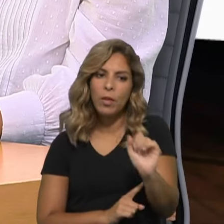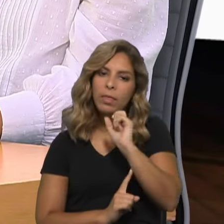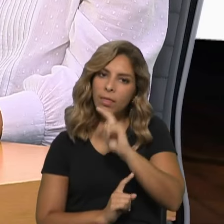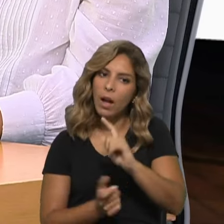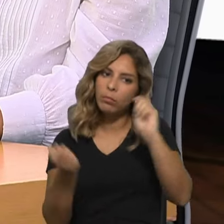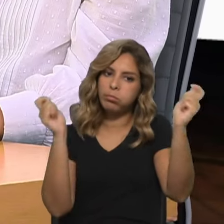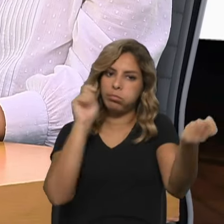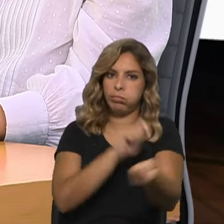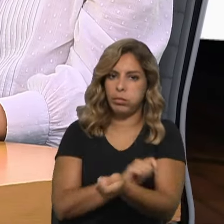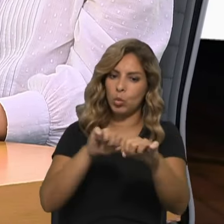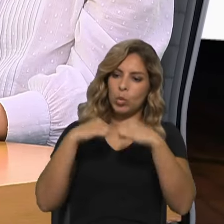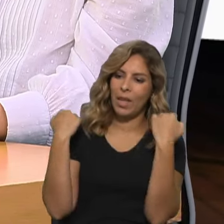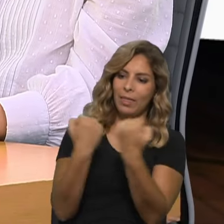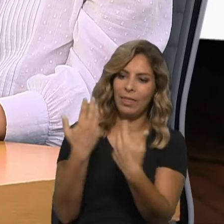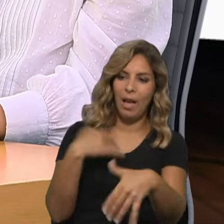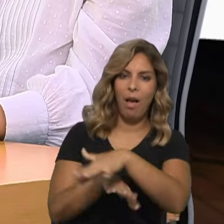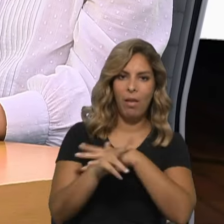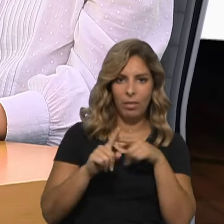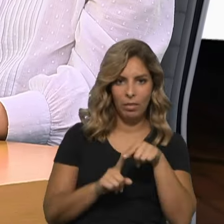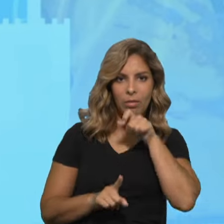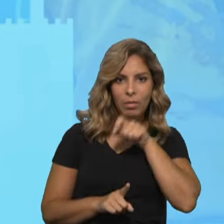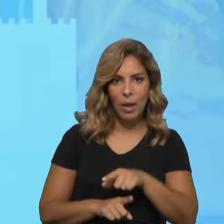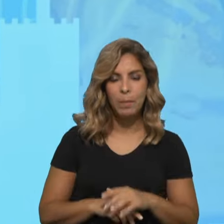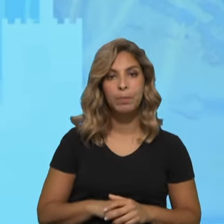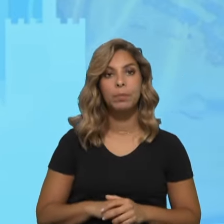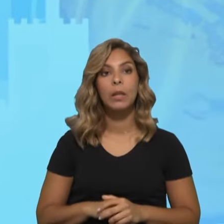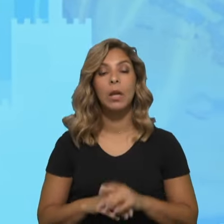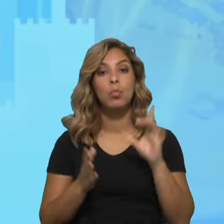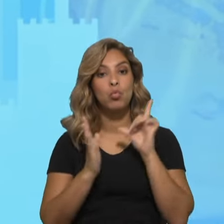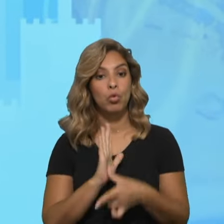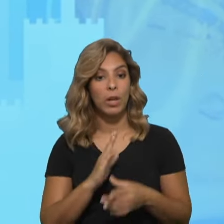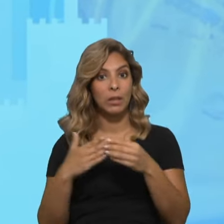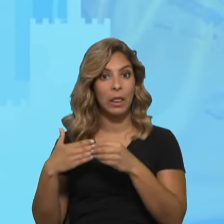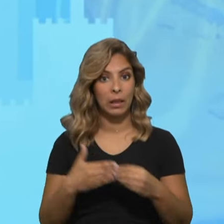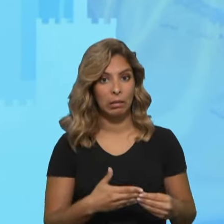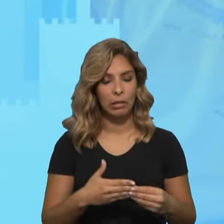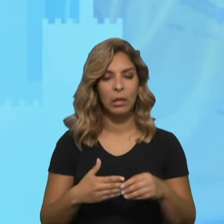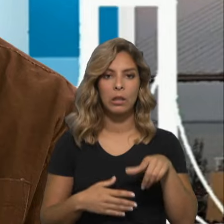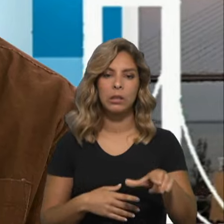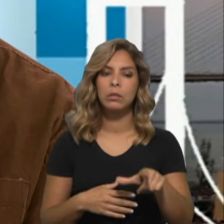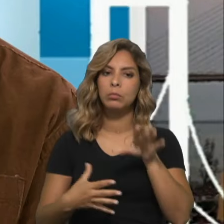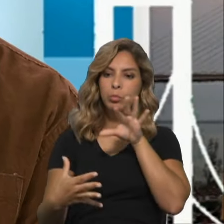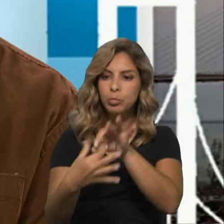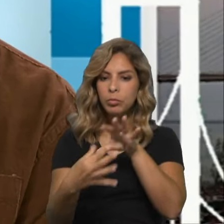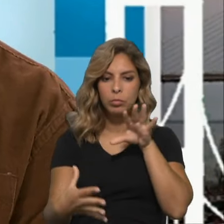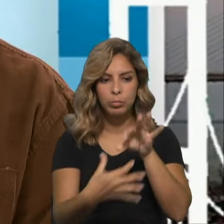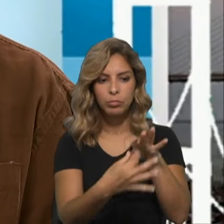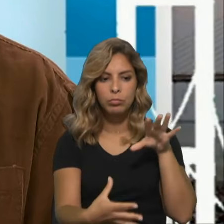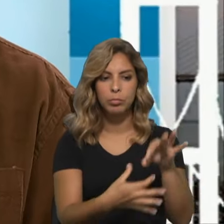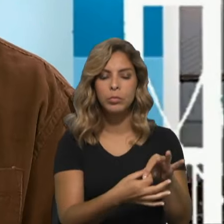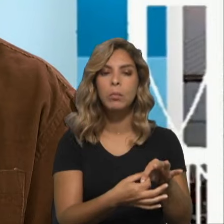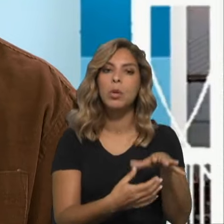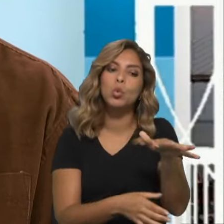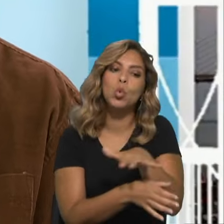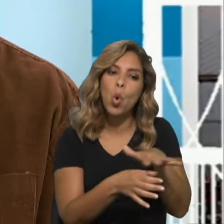transformadores da sociedade eh o e leaders com um foco muito específico em comunidades mais rurais no caso